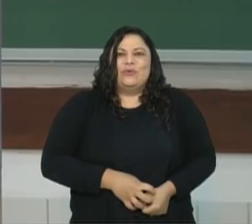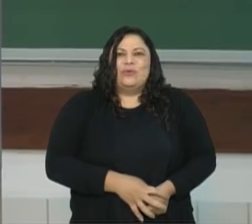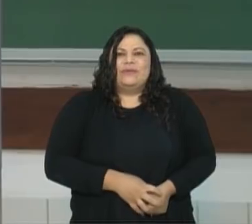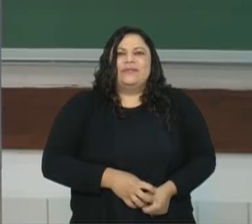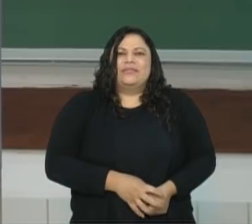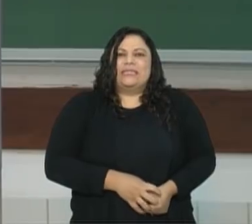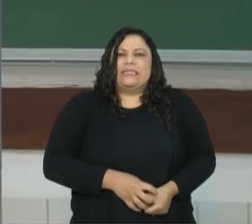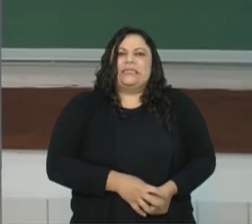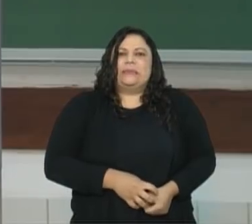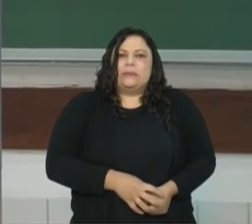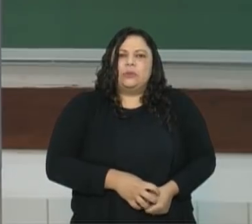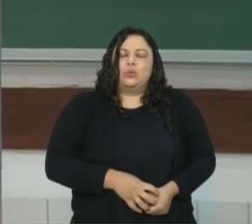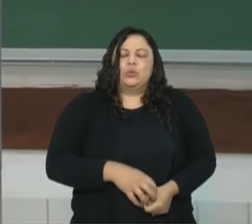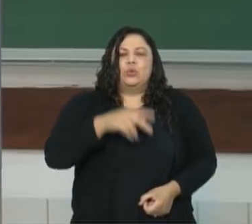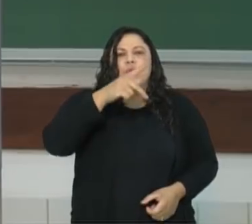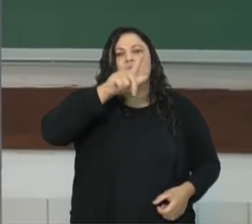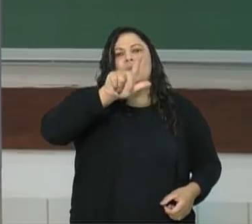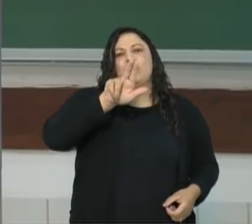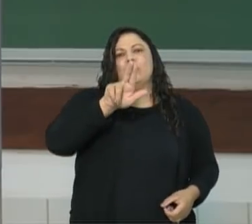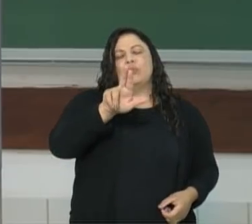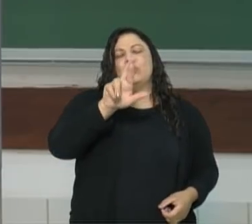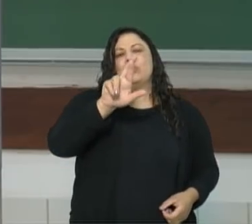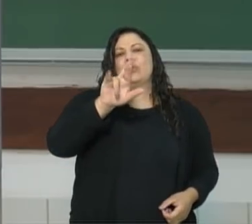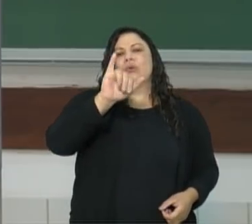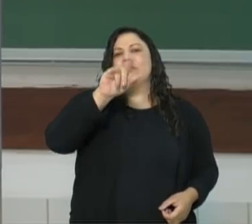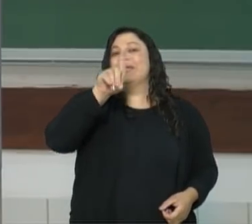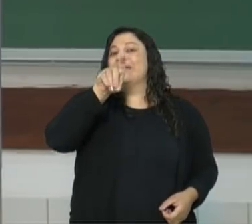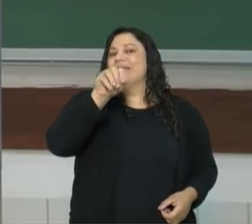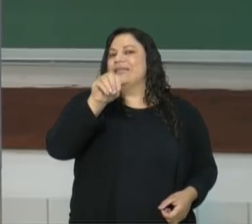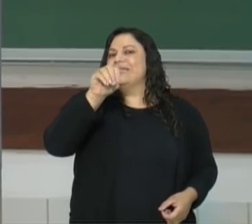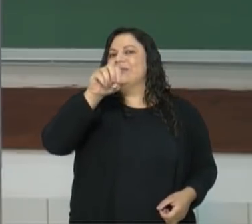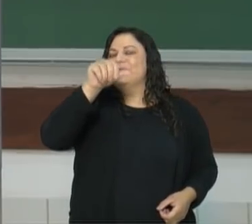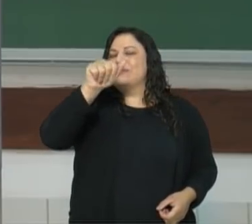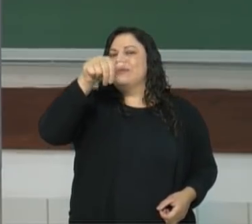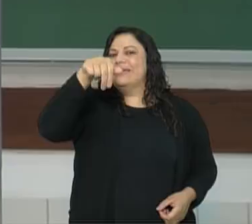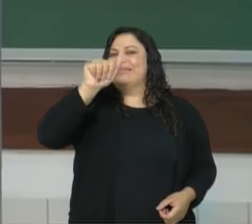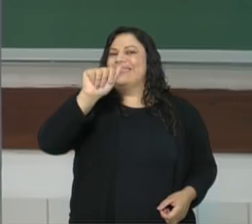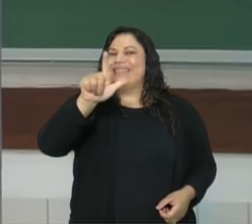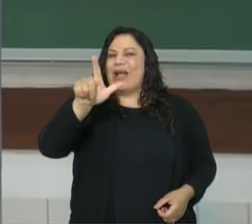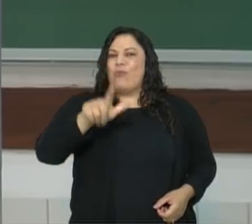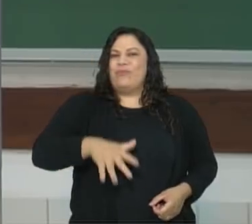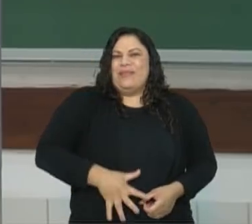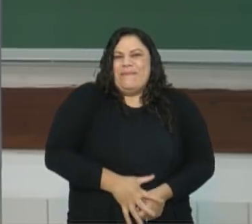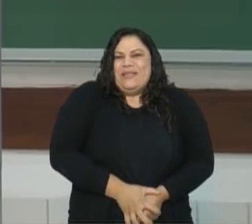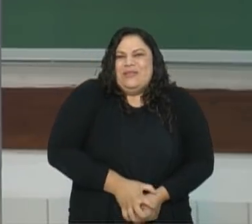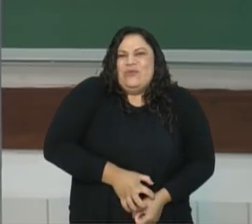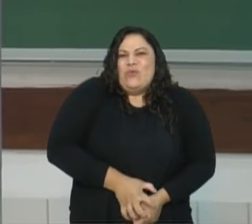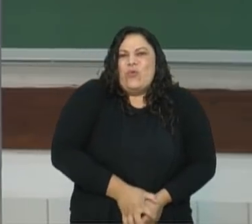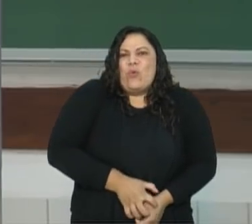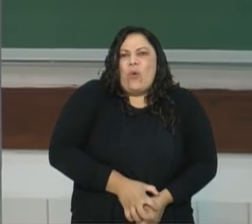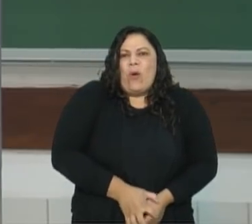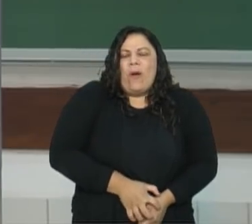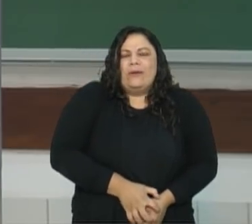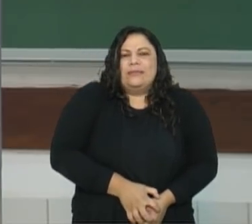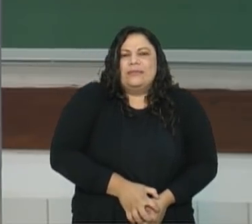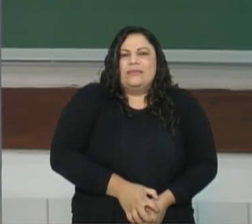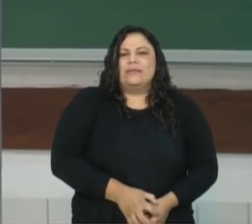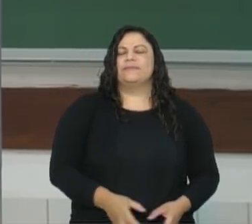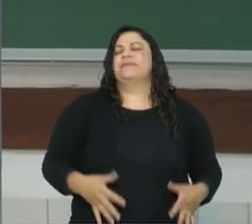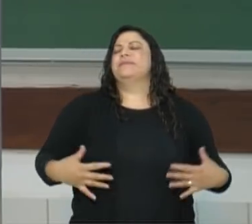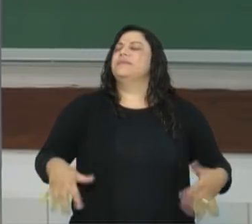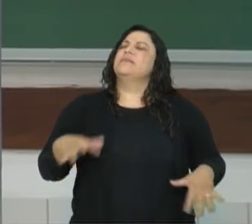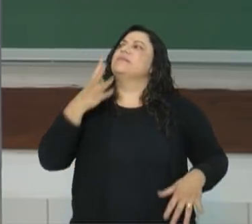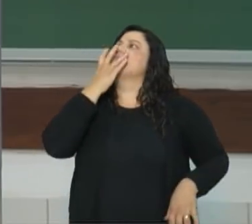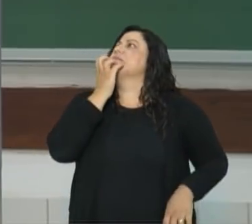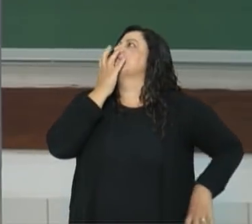chama-se prurido anal. Aí a pessoa coça e leva a mão à boca, trazendo os ovos novamente. É a única